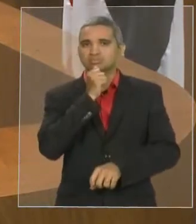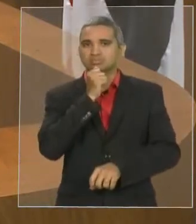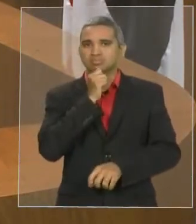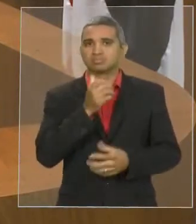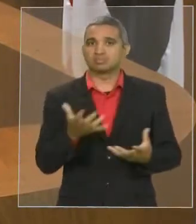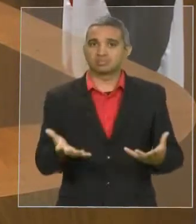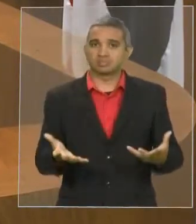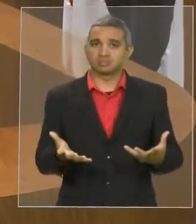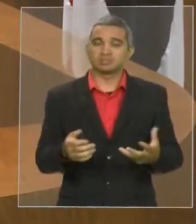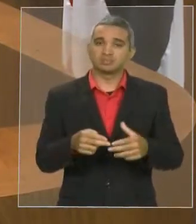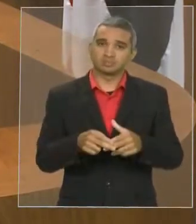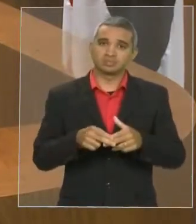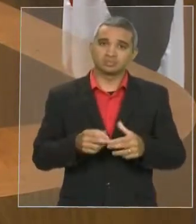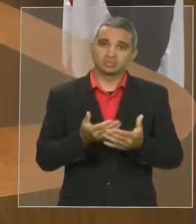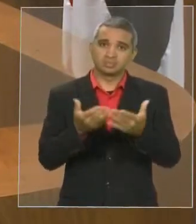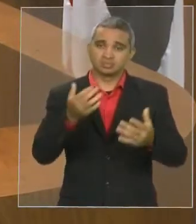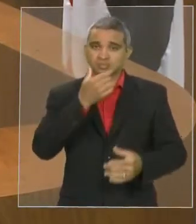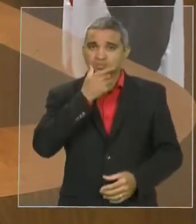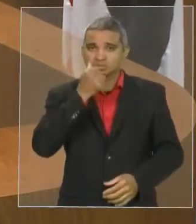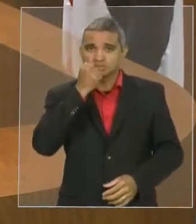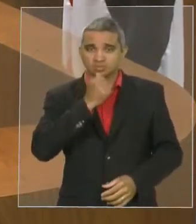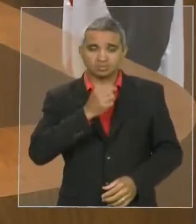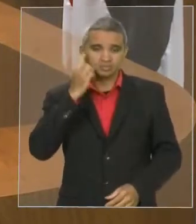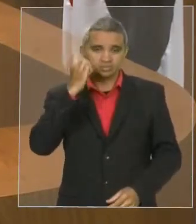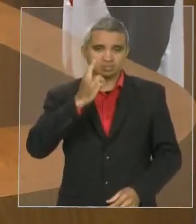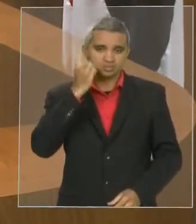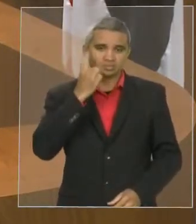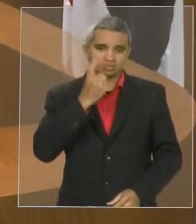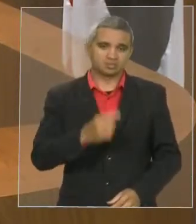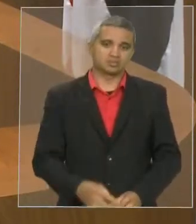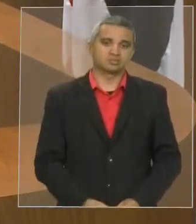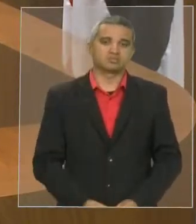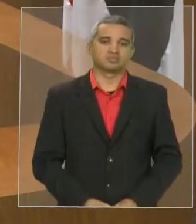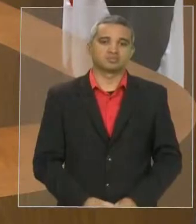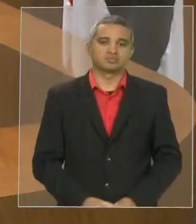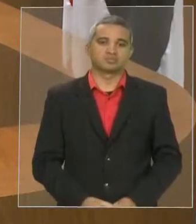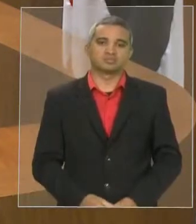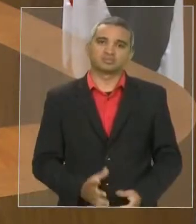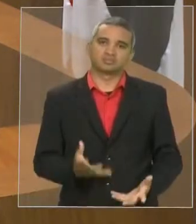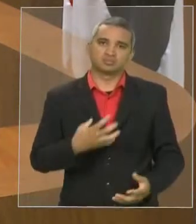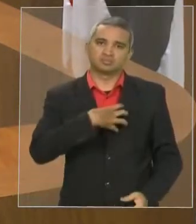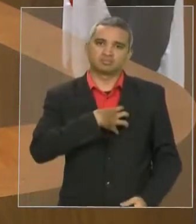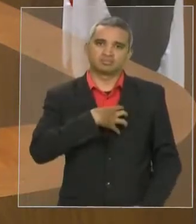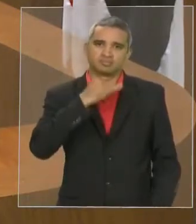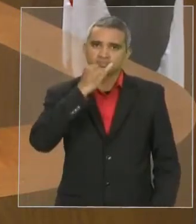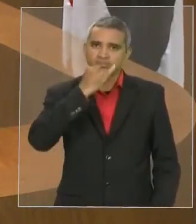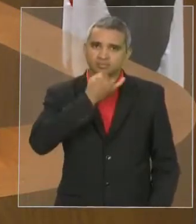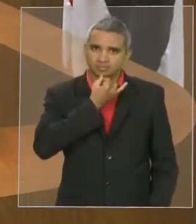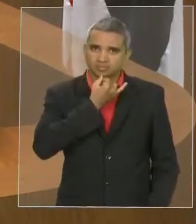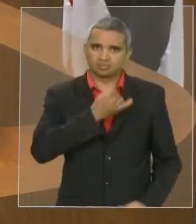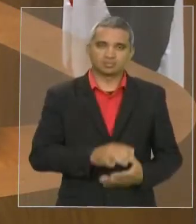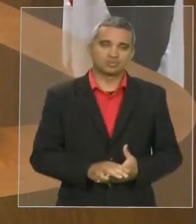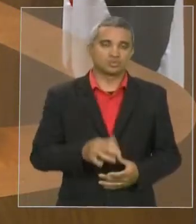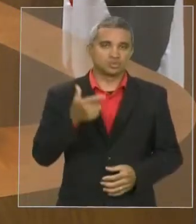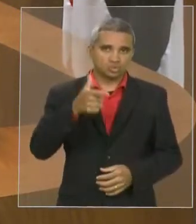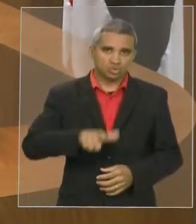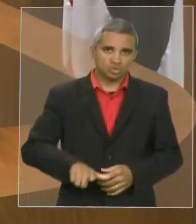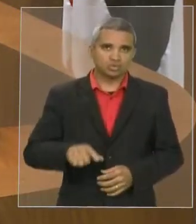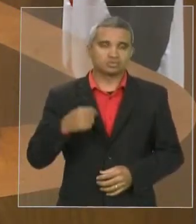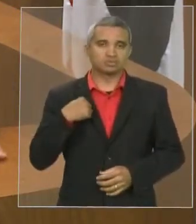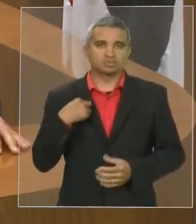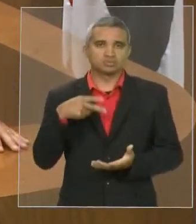de Vossa Excelência e, na esteira do que Vossa Excelência disse, lembrar que talvez queiram